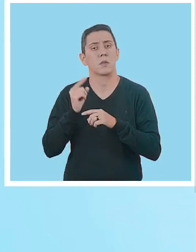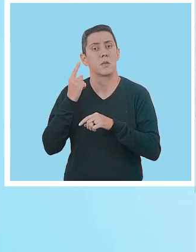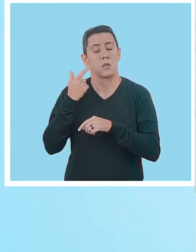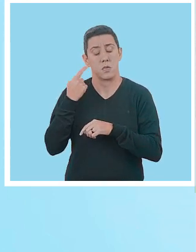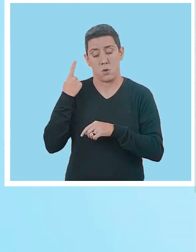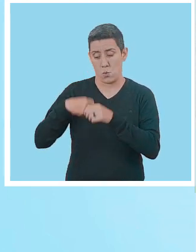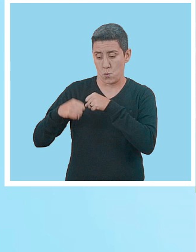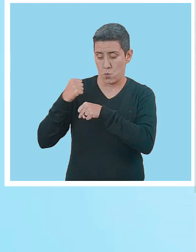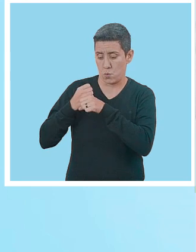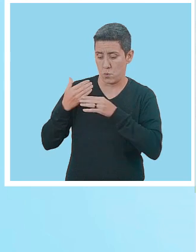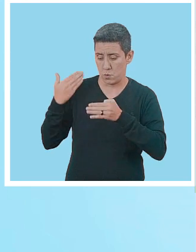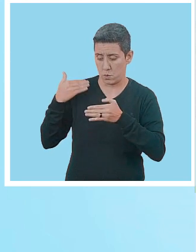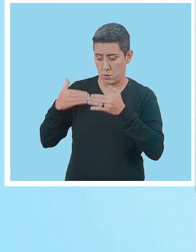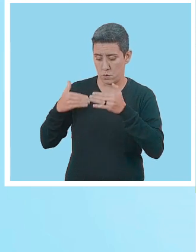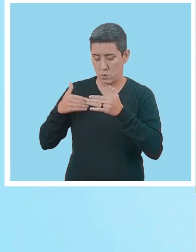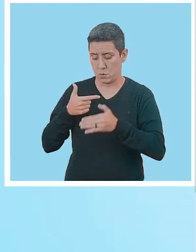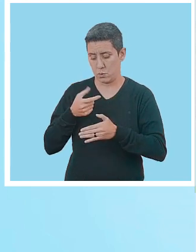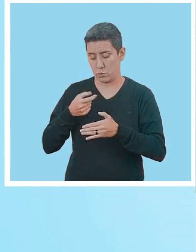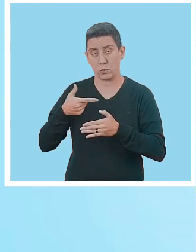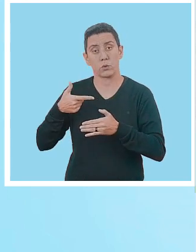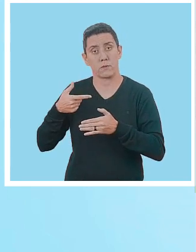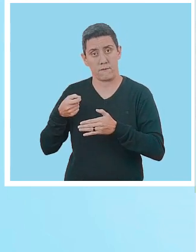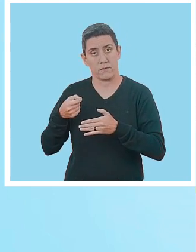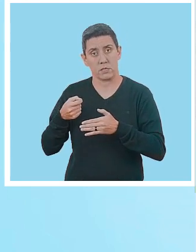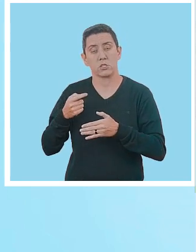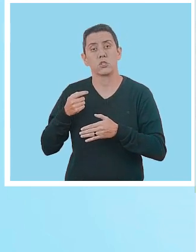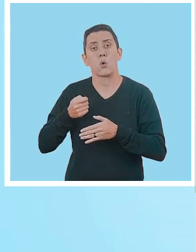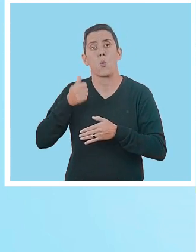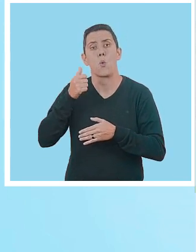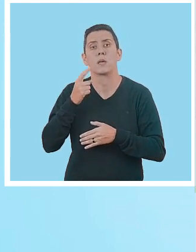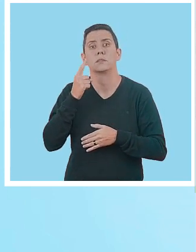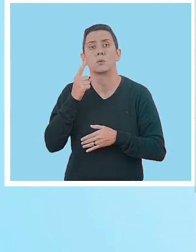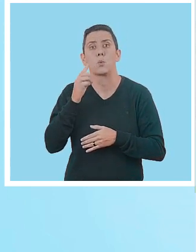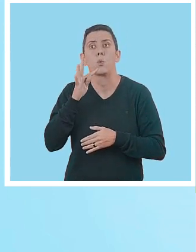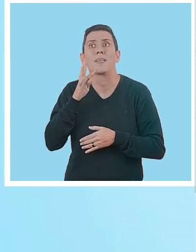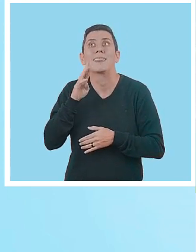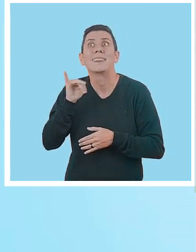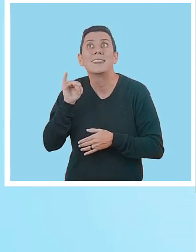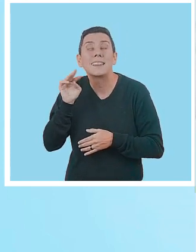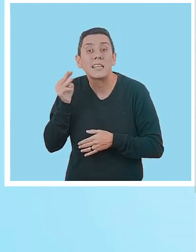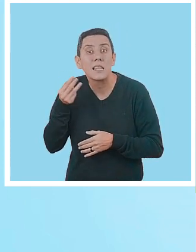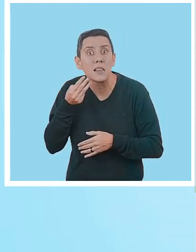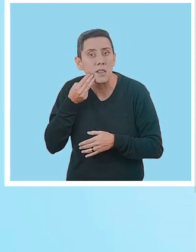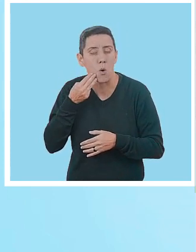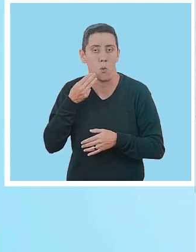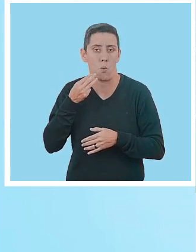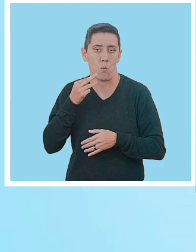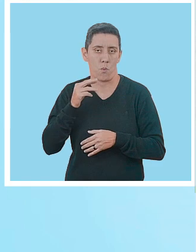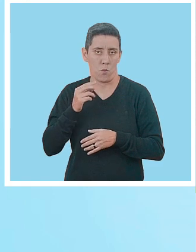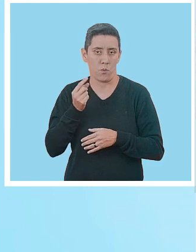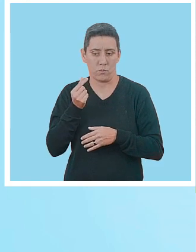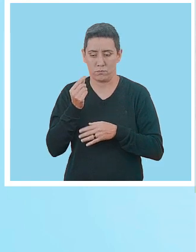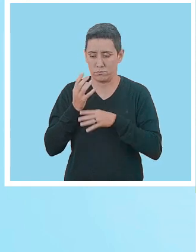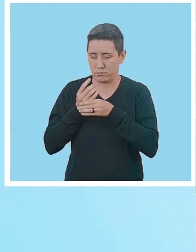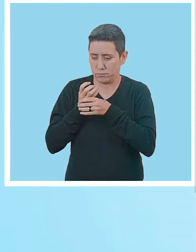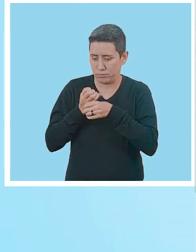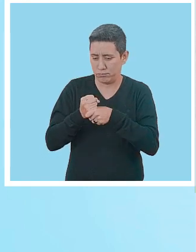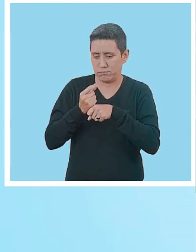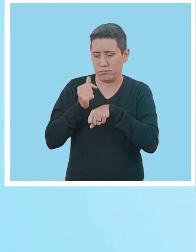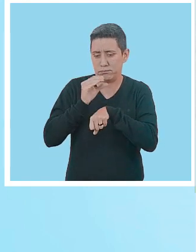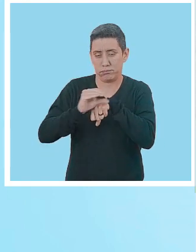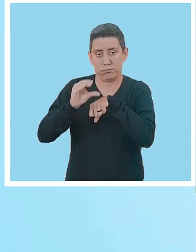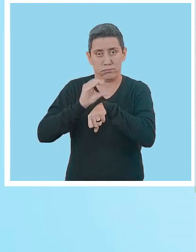a isso a grosso modo da quase 1 trilhão de reais na um pouco menos mas é só para dar uma dimensão do tamanho